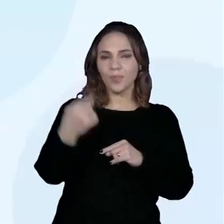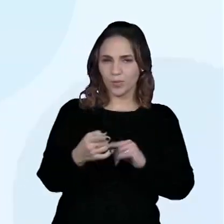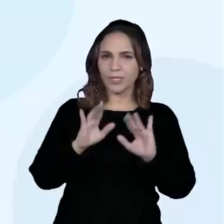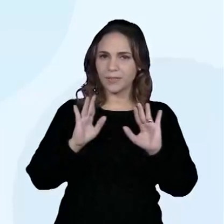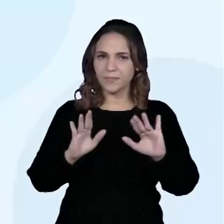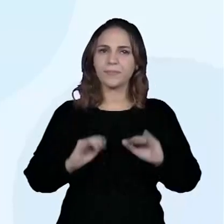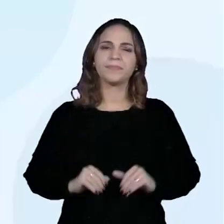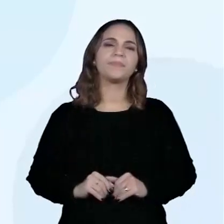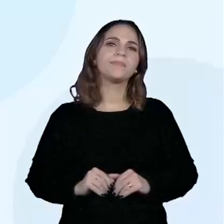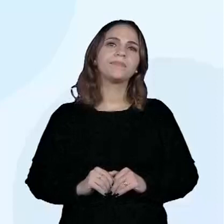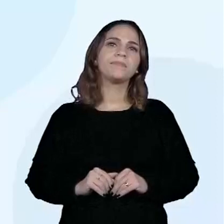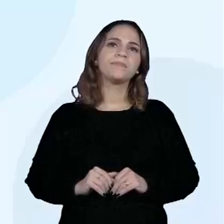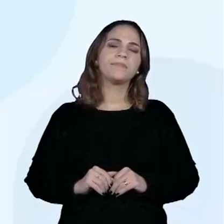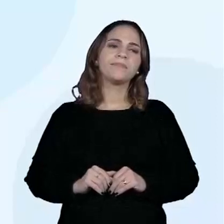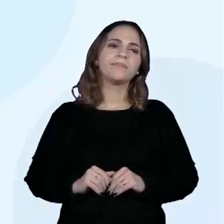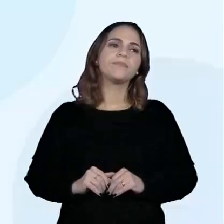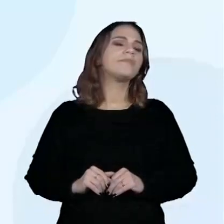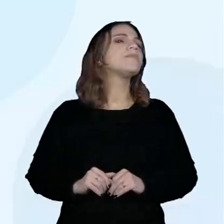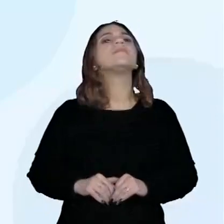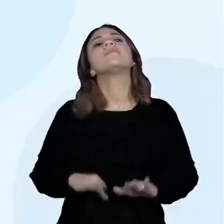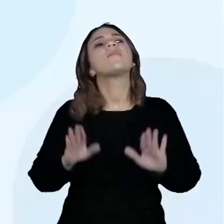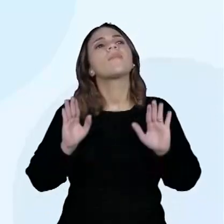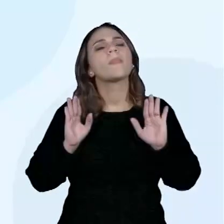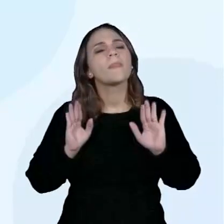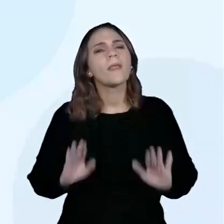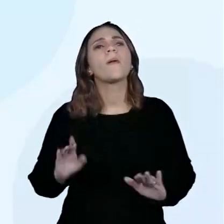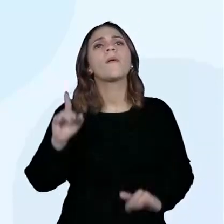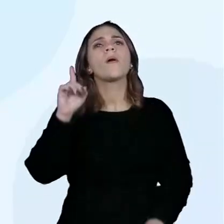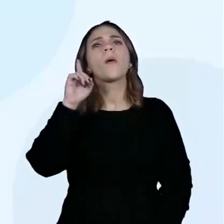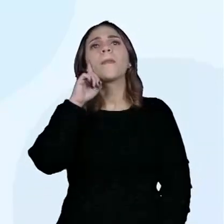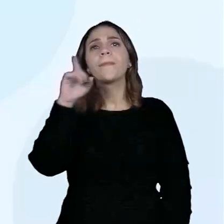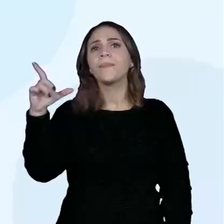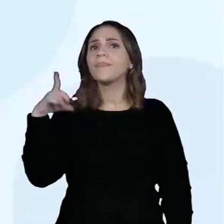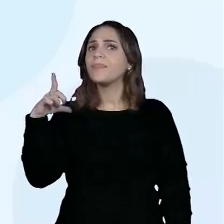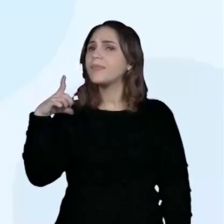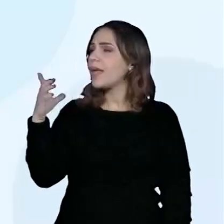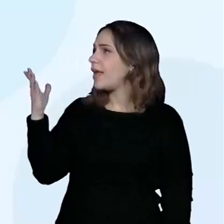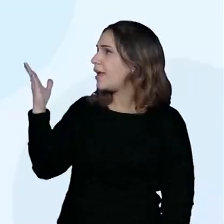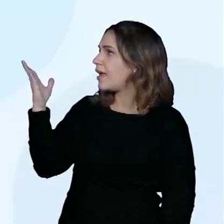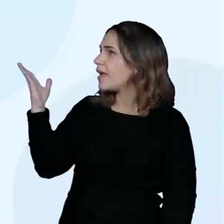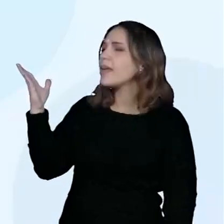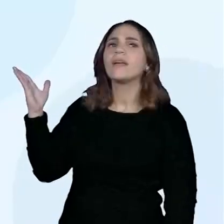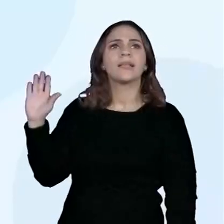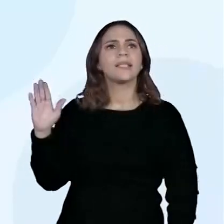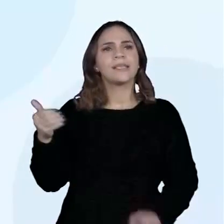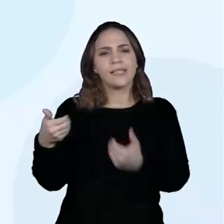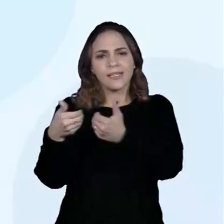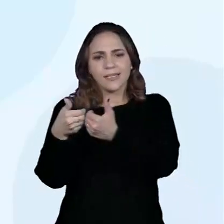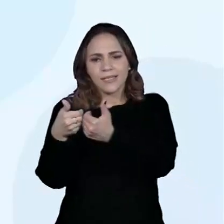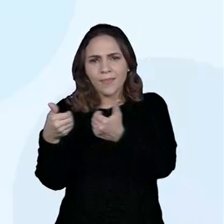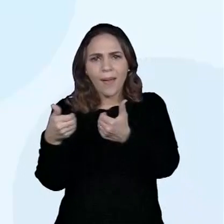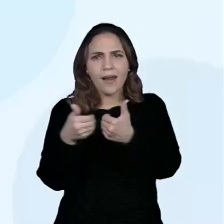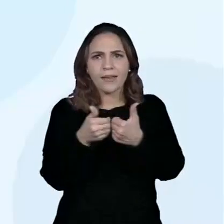aqui. As nossas palavras separadas assim estão